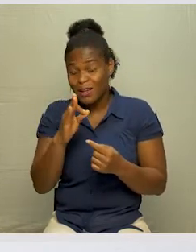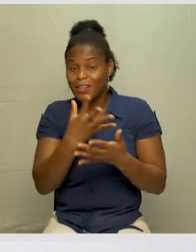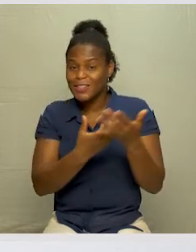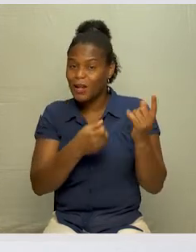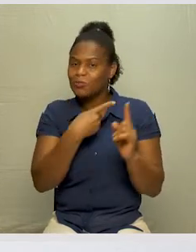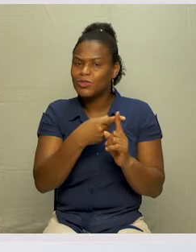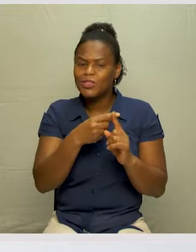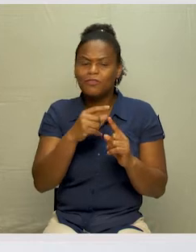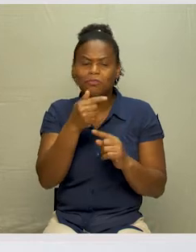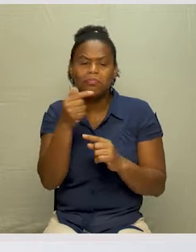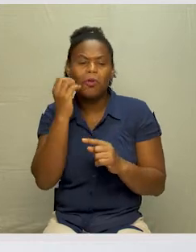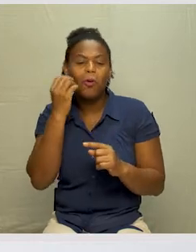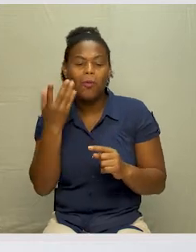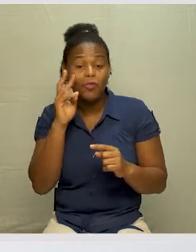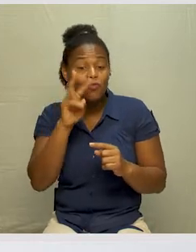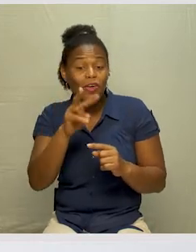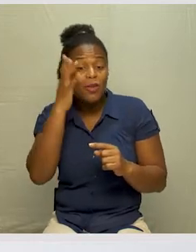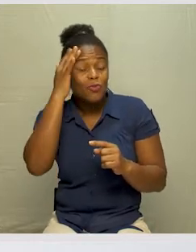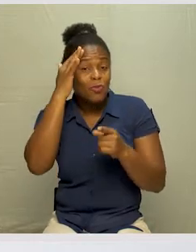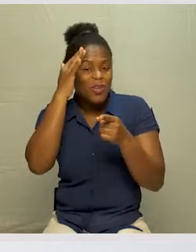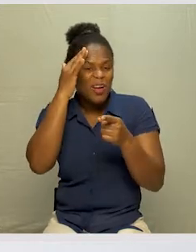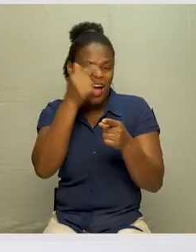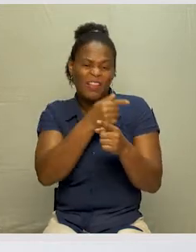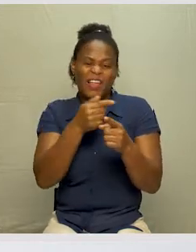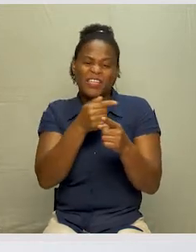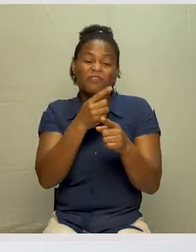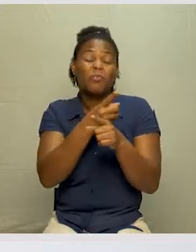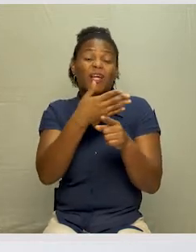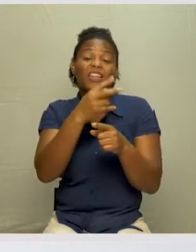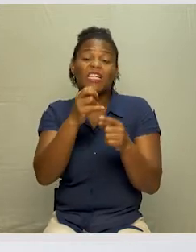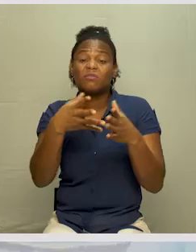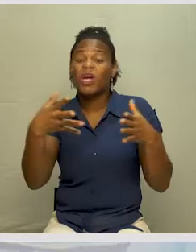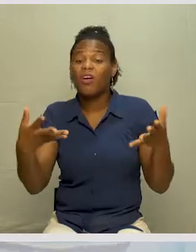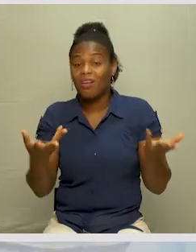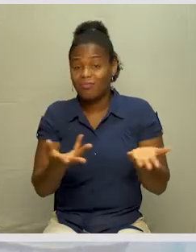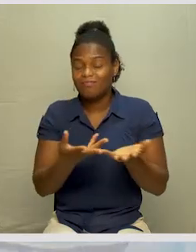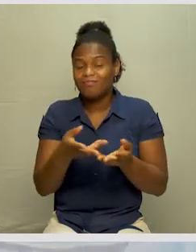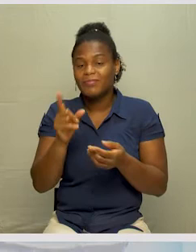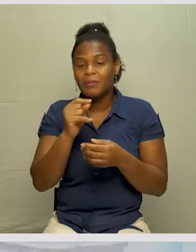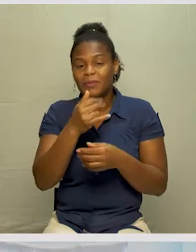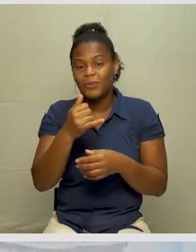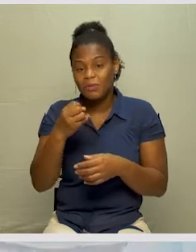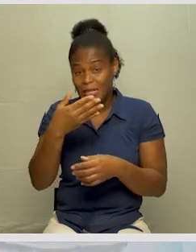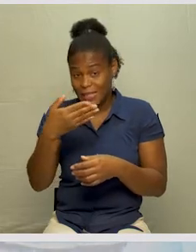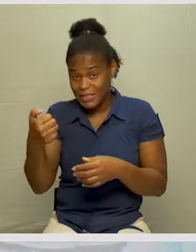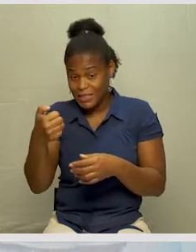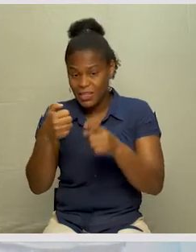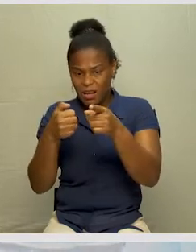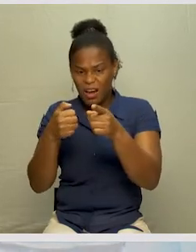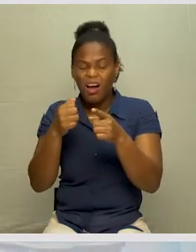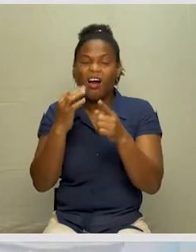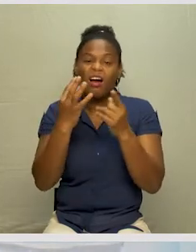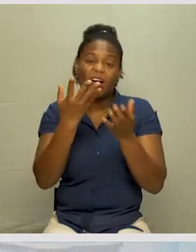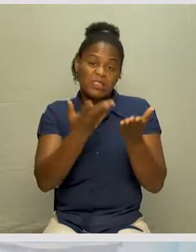saldo vai ser positivo ou negativo? Vocês podem ver que é negativo. Também, em 2015, o saldo vai